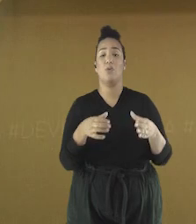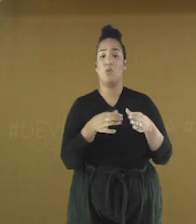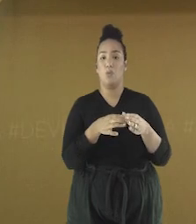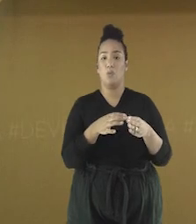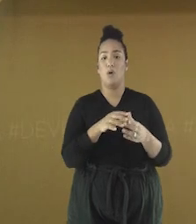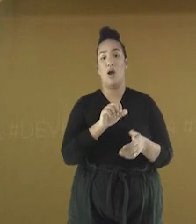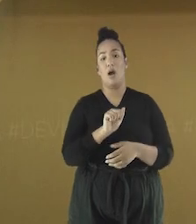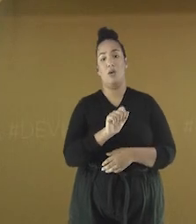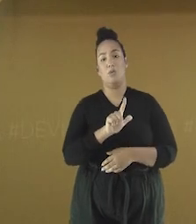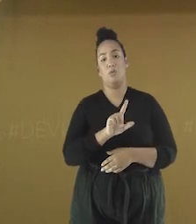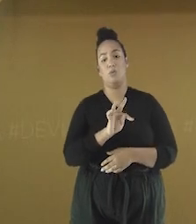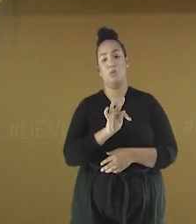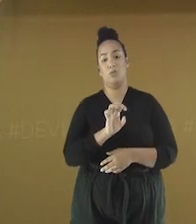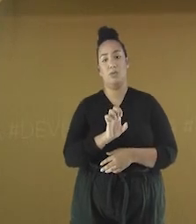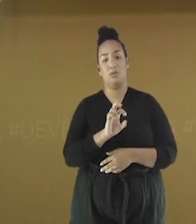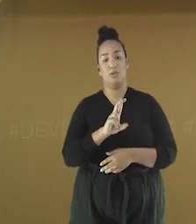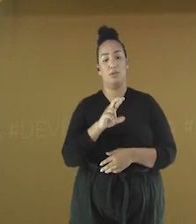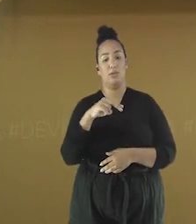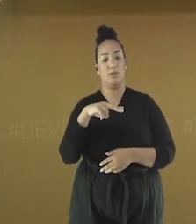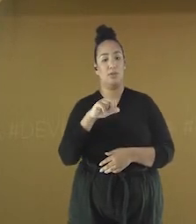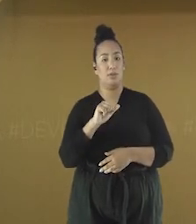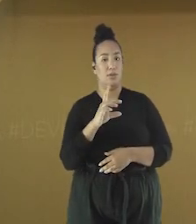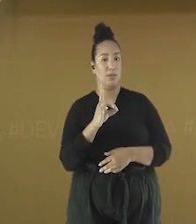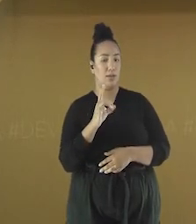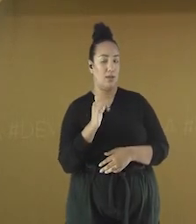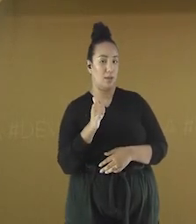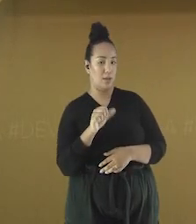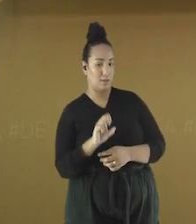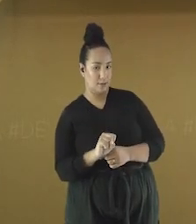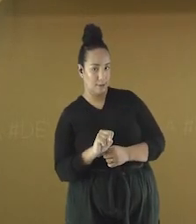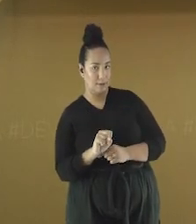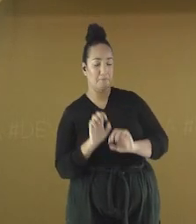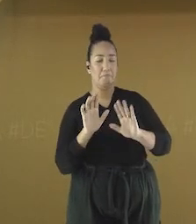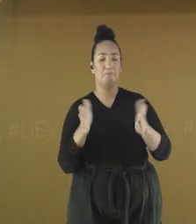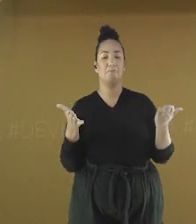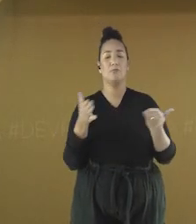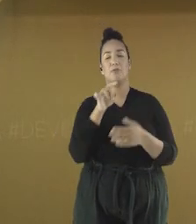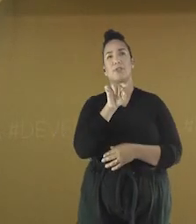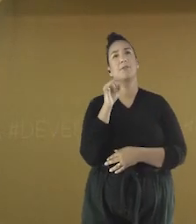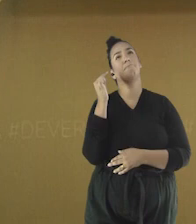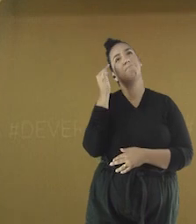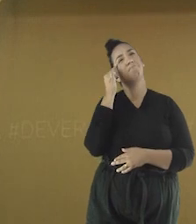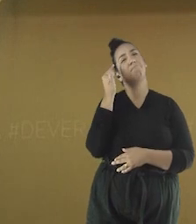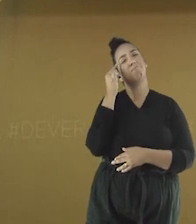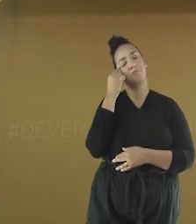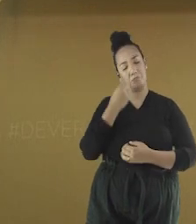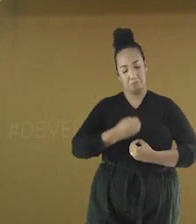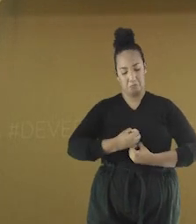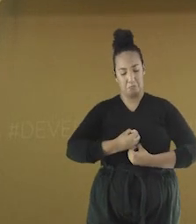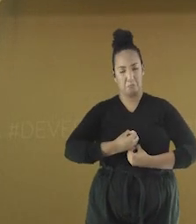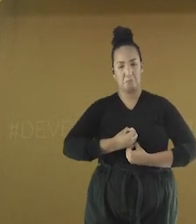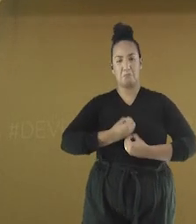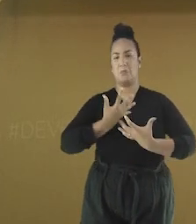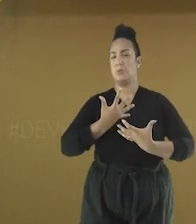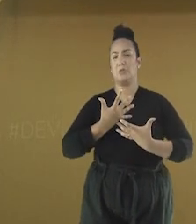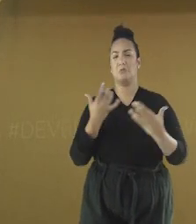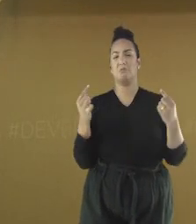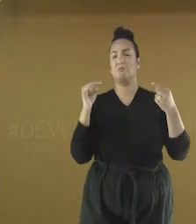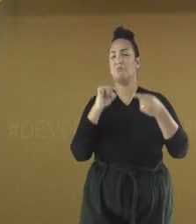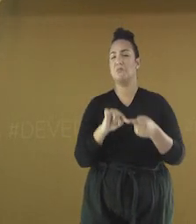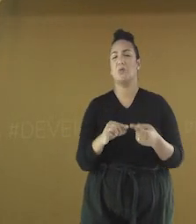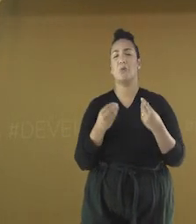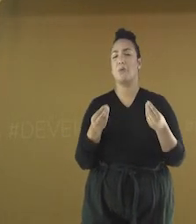rimas alternadas. Ok? Agora, vocês podem se perguntar, onde está a poesia em meio a